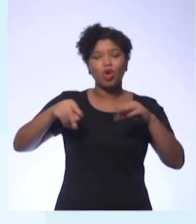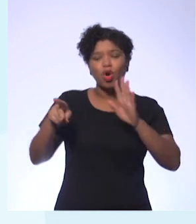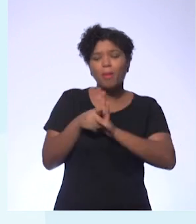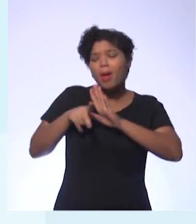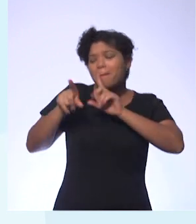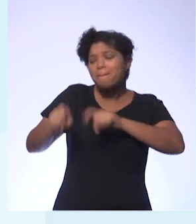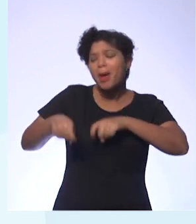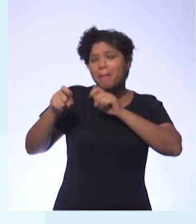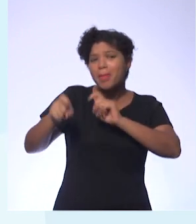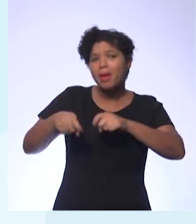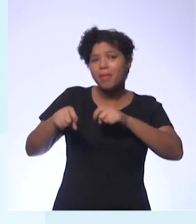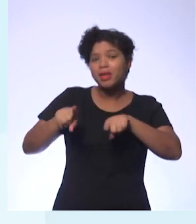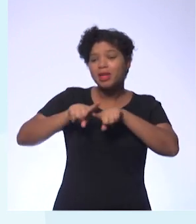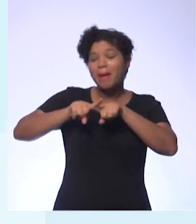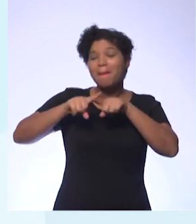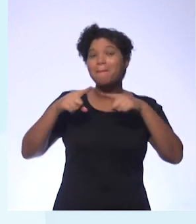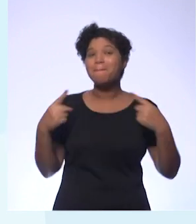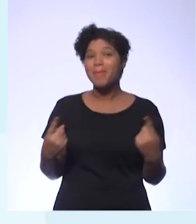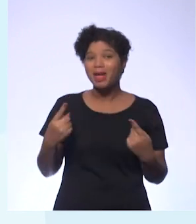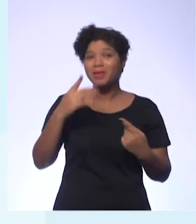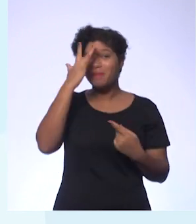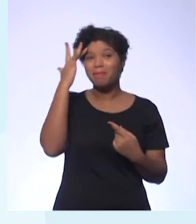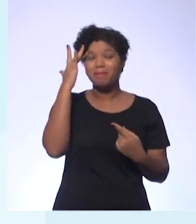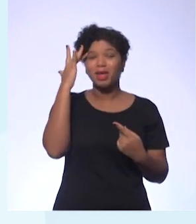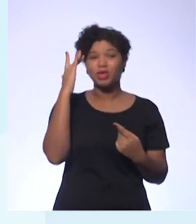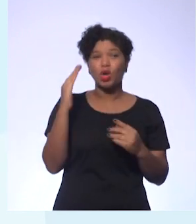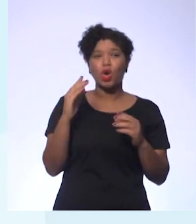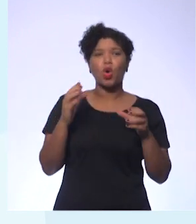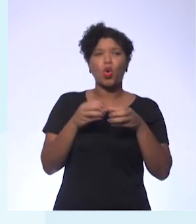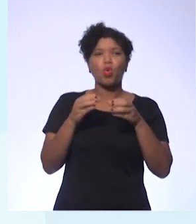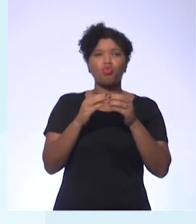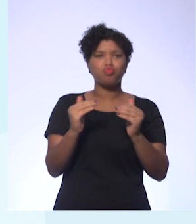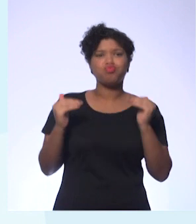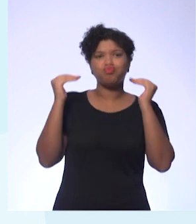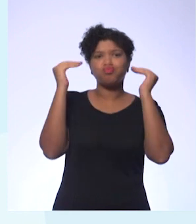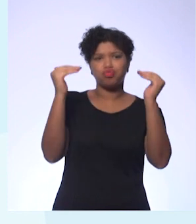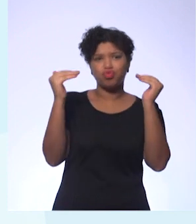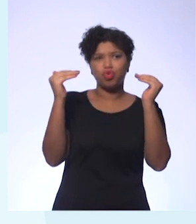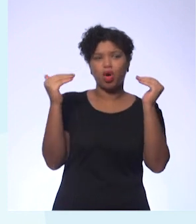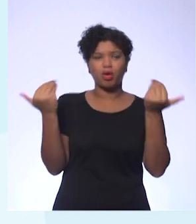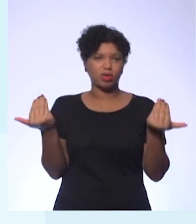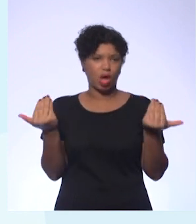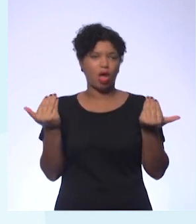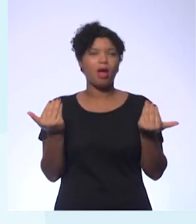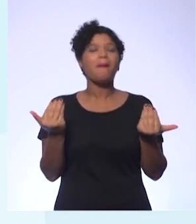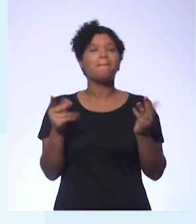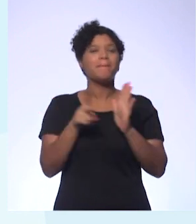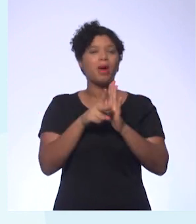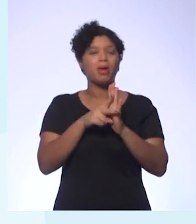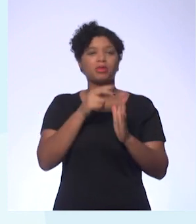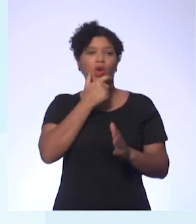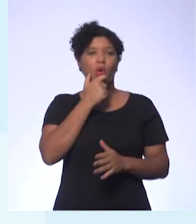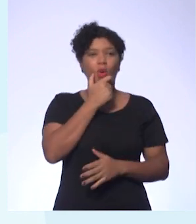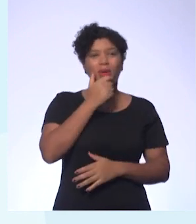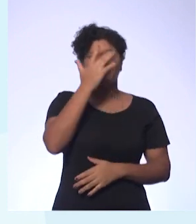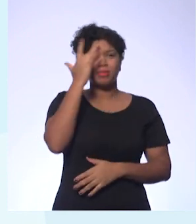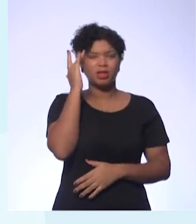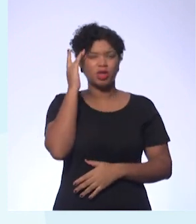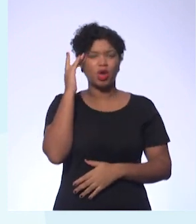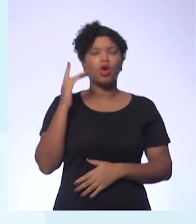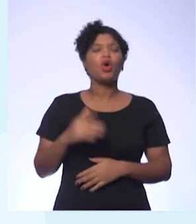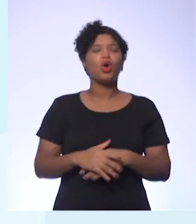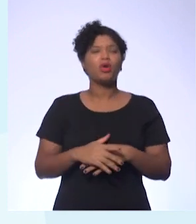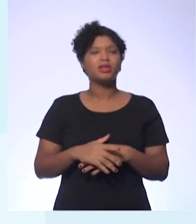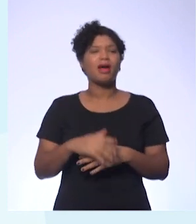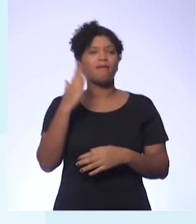parte da elite ali da Inglaterra que eram a gentry, que eram chamados de gentry, que eram cavaleiros que lutavam ali ao